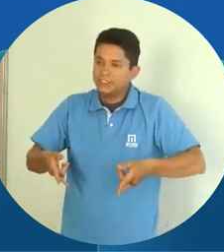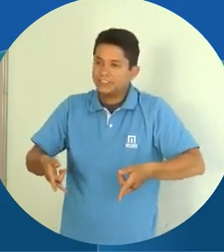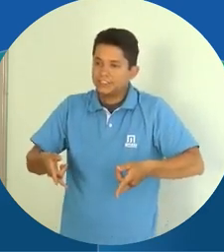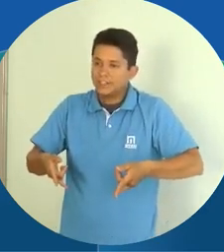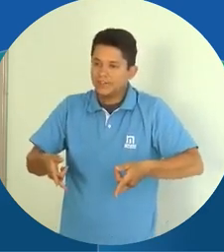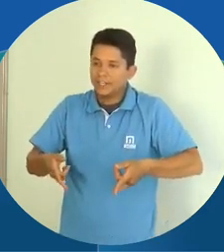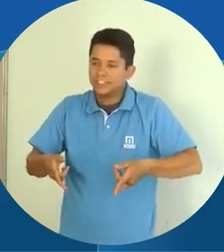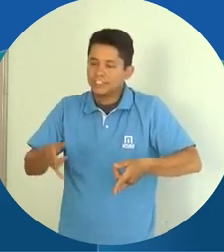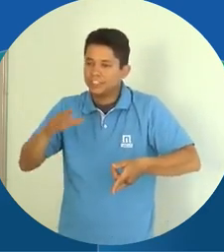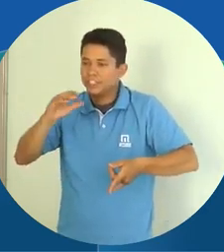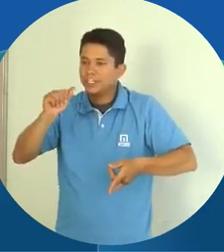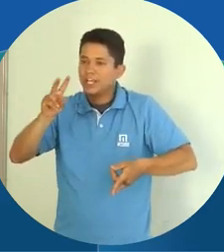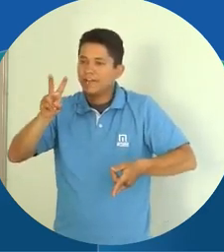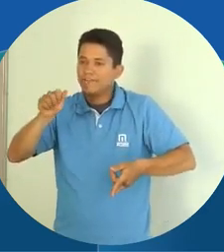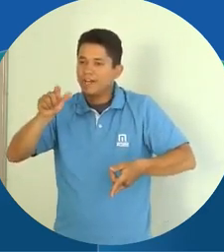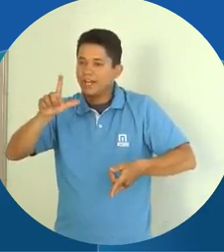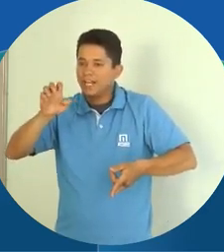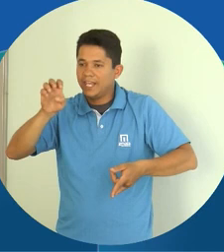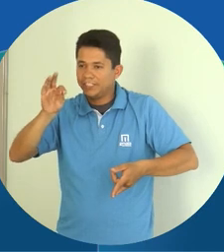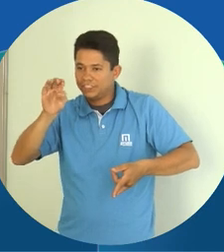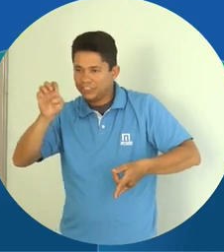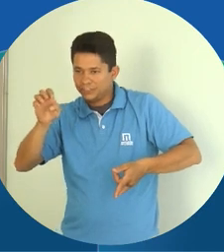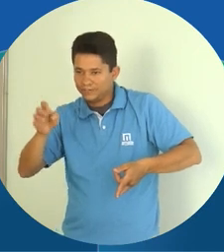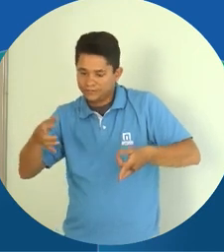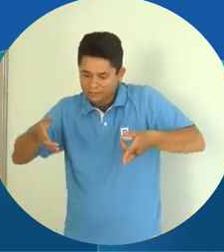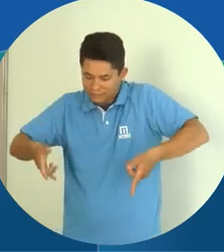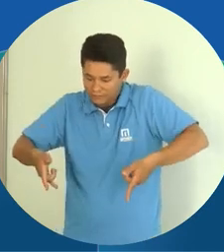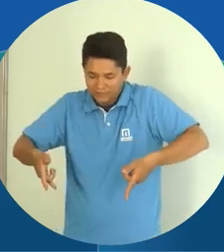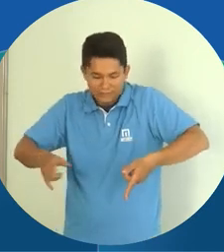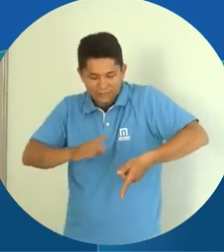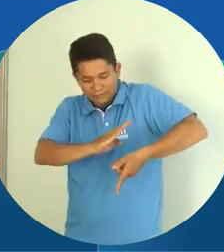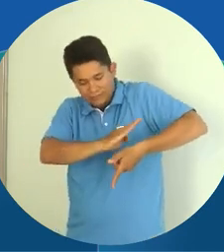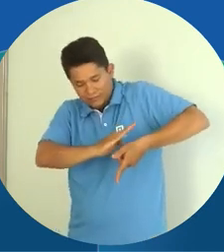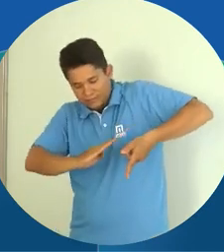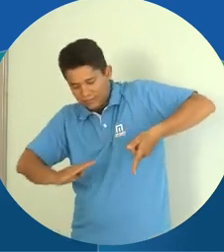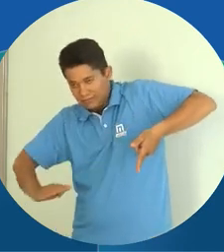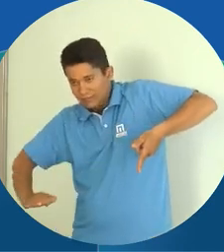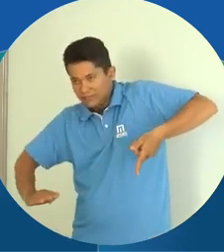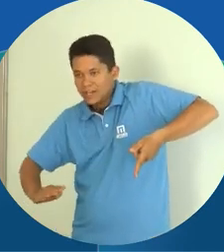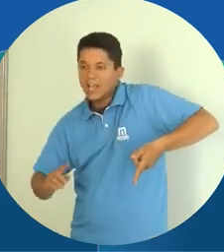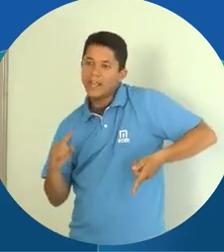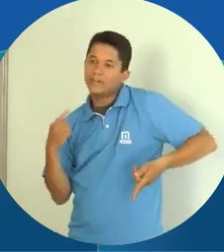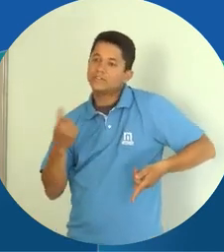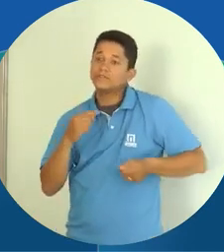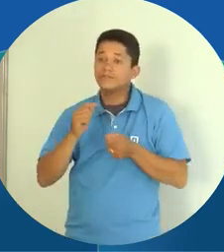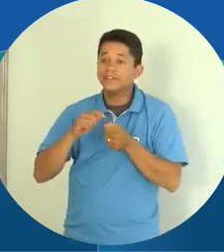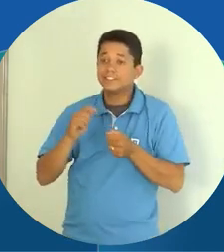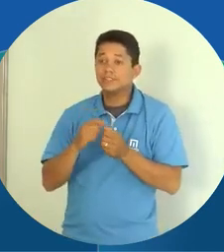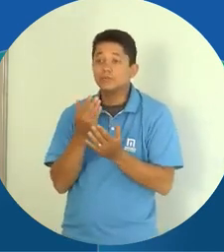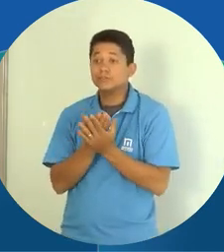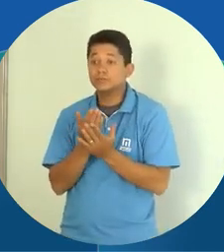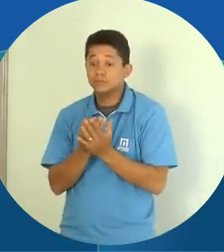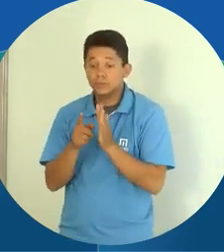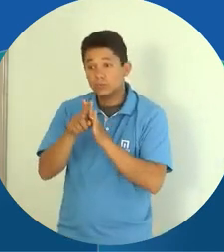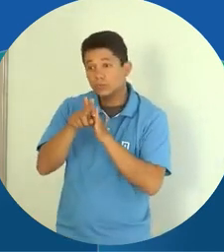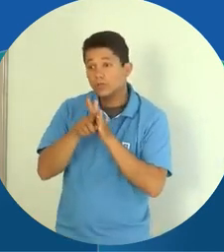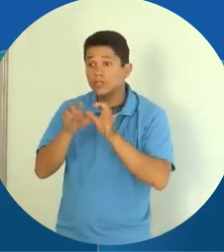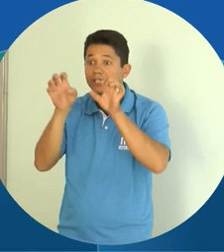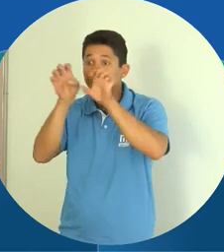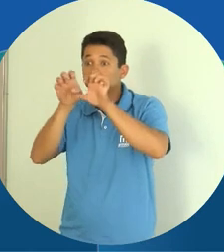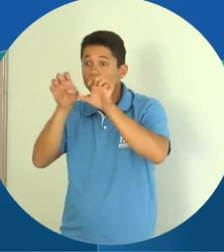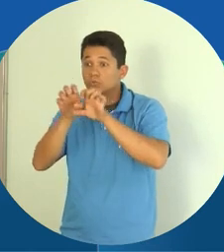opostas, sejam em mesmo bloco, sejam em blocos diferentes. Né, isso depende do estudo que a gente vai fazer da estrutura de fundação como um